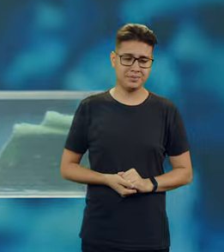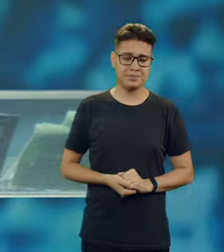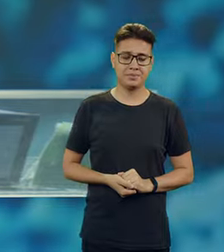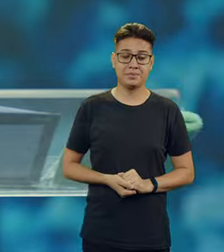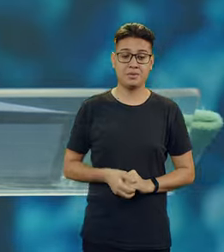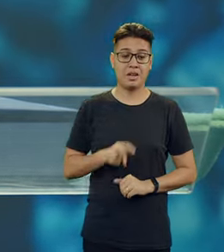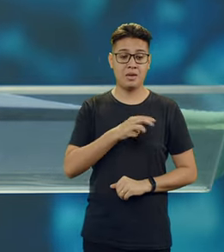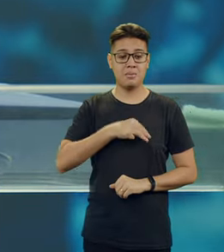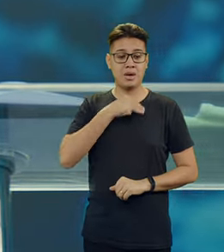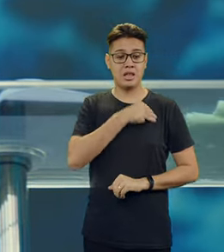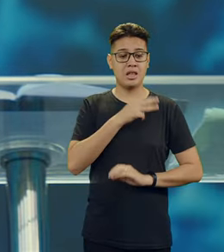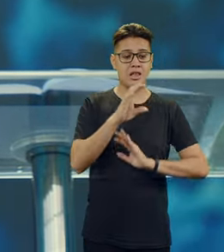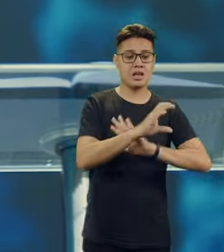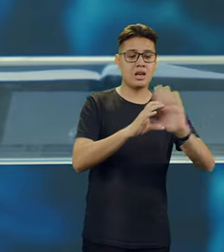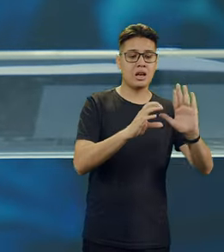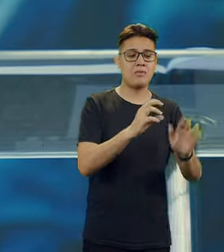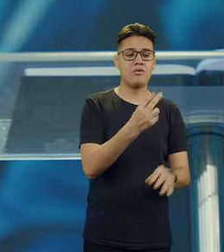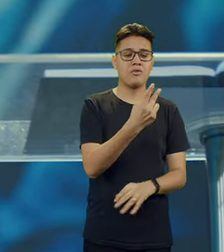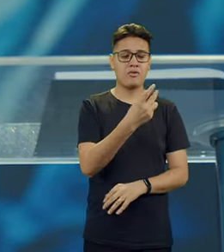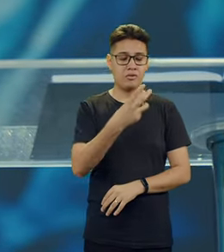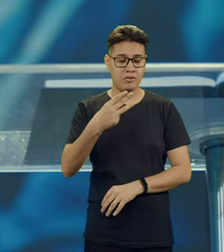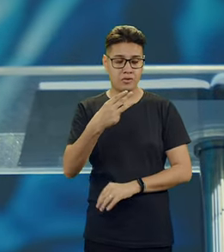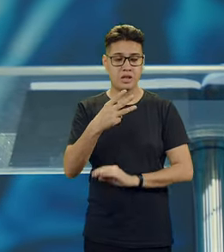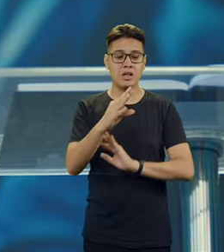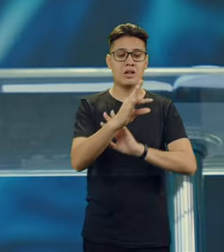Em Mateus 23, 27,